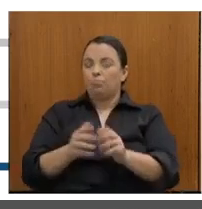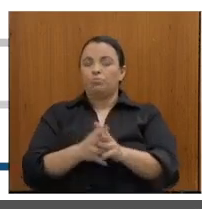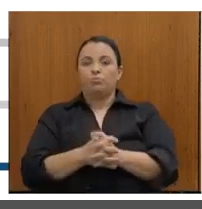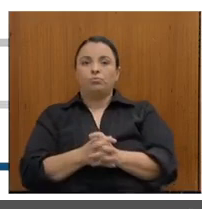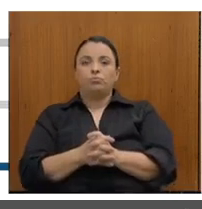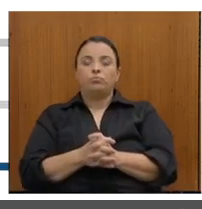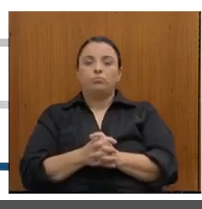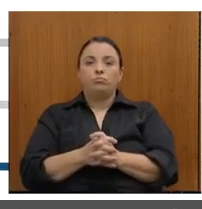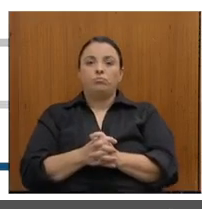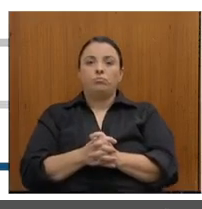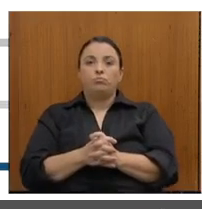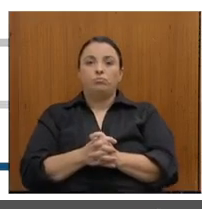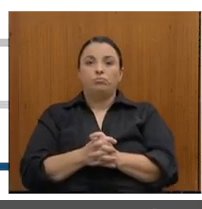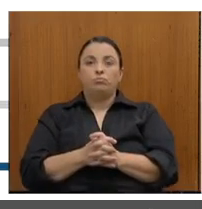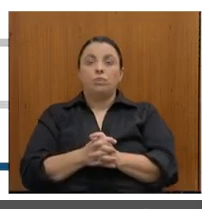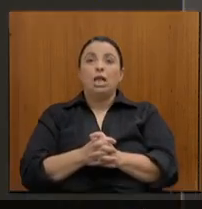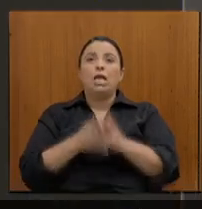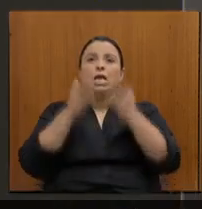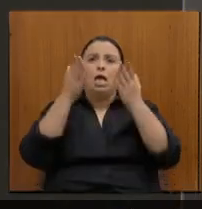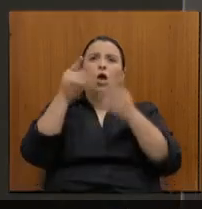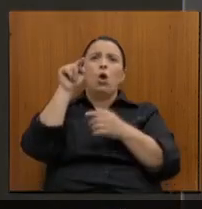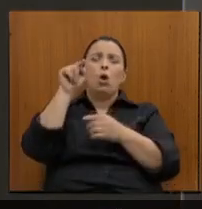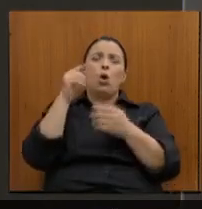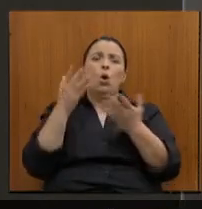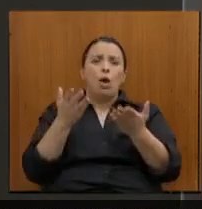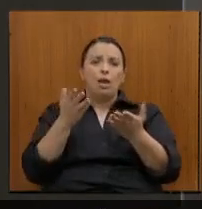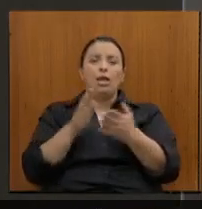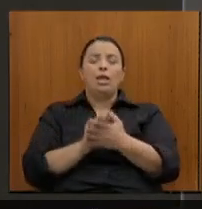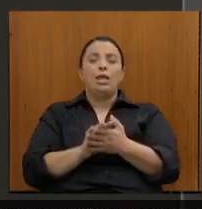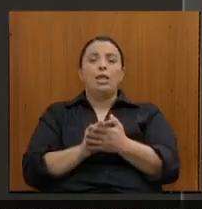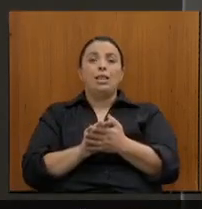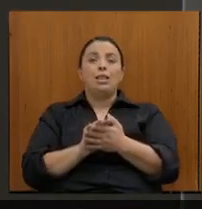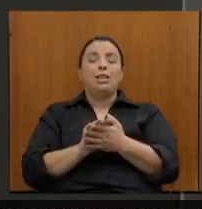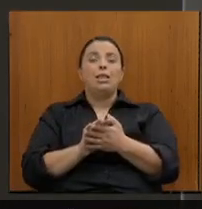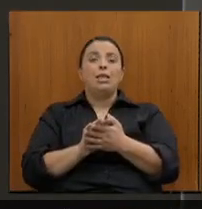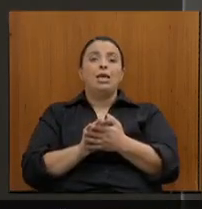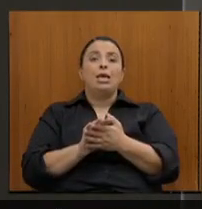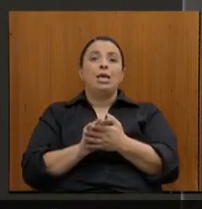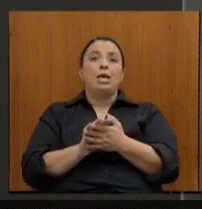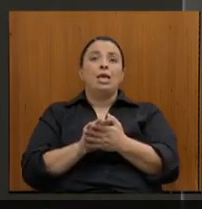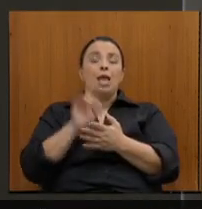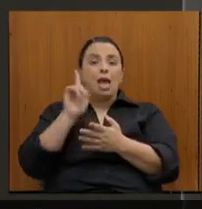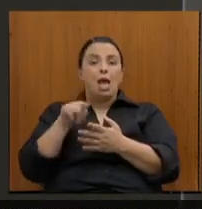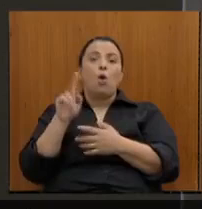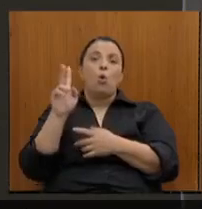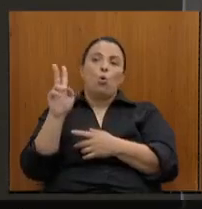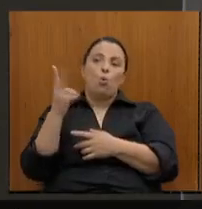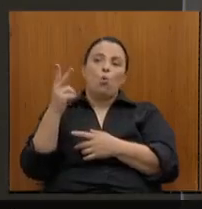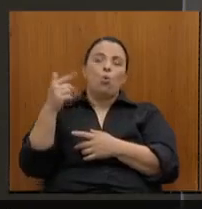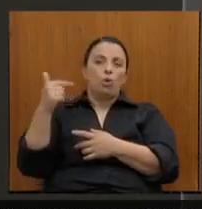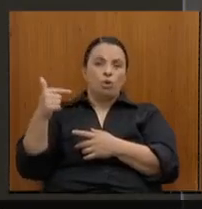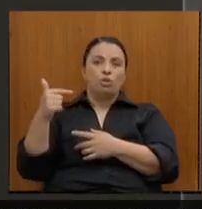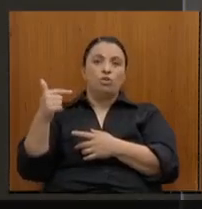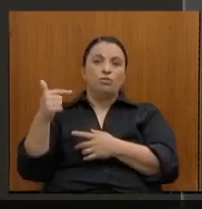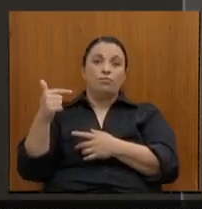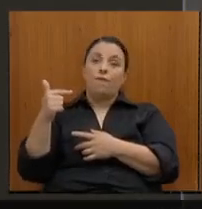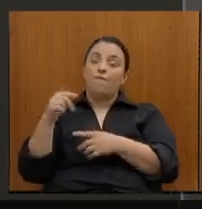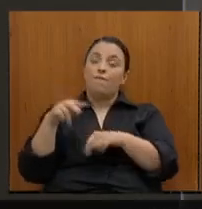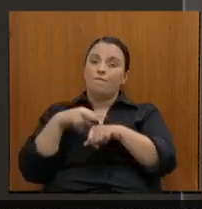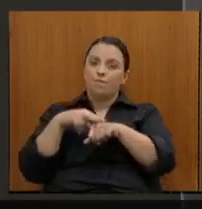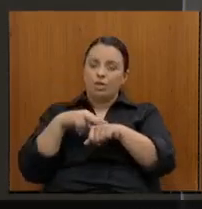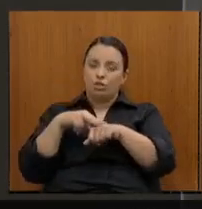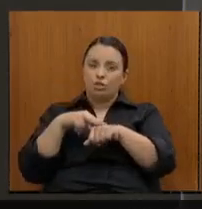transparência e que é o objeto aqui dessa desse desse encontro é o hidrogênio Verde Ah tá certo